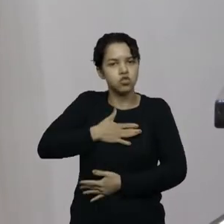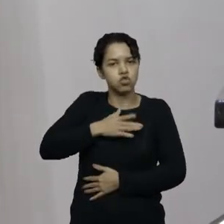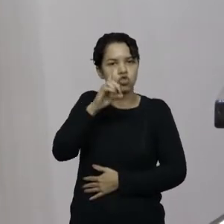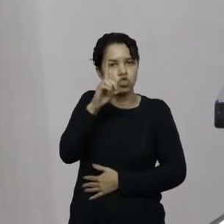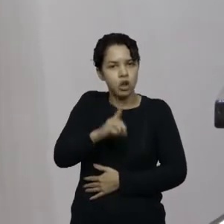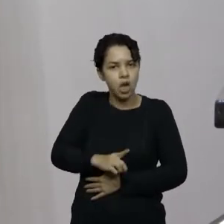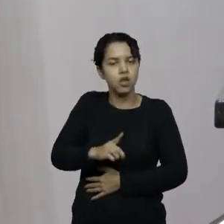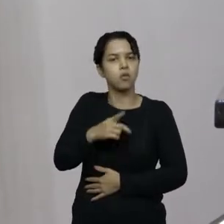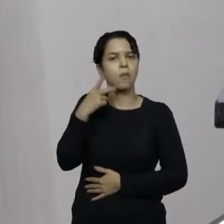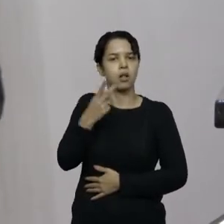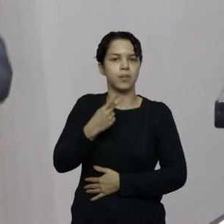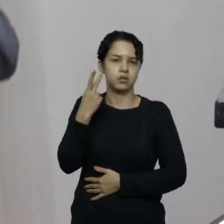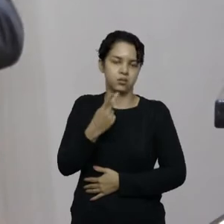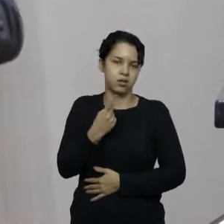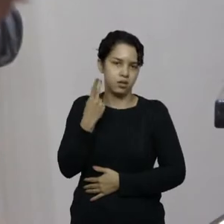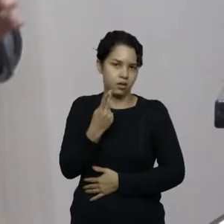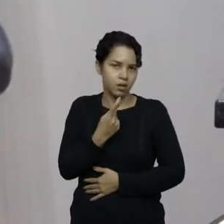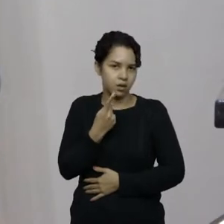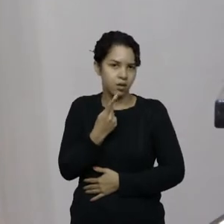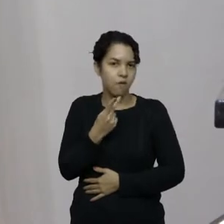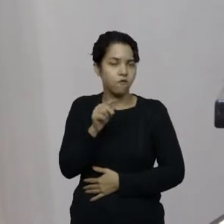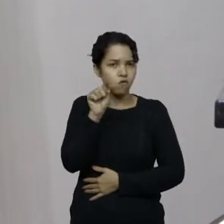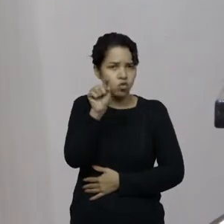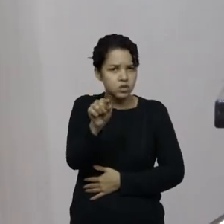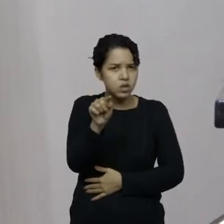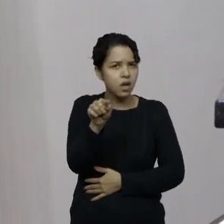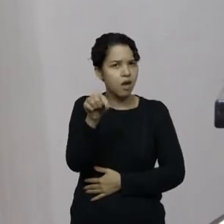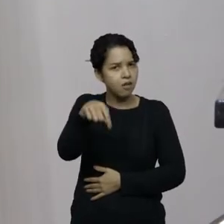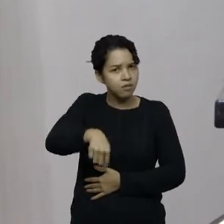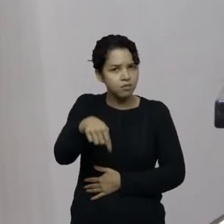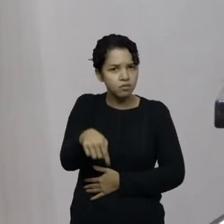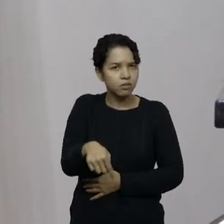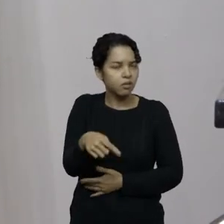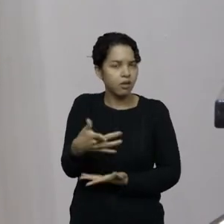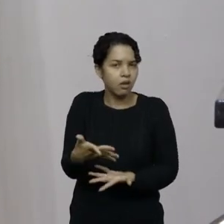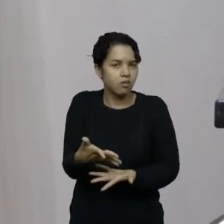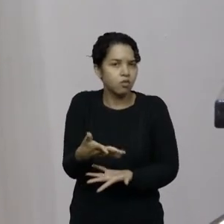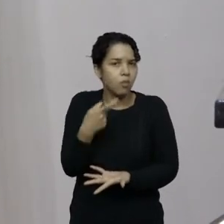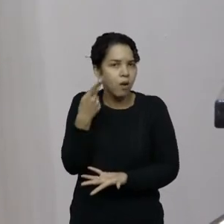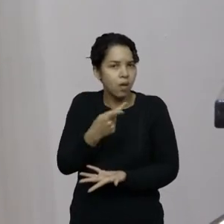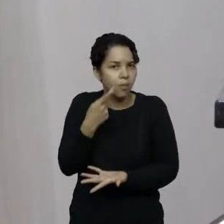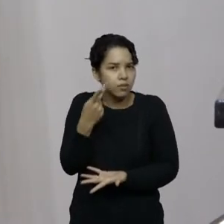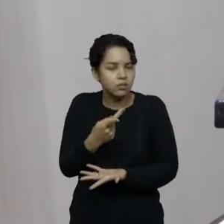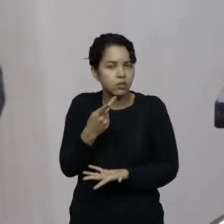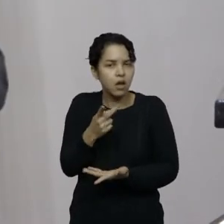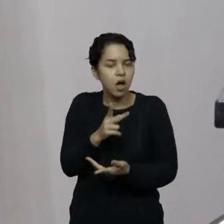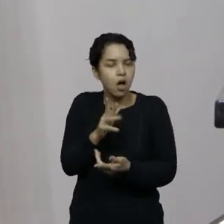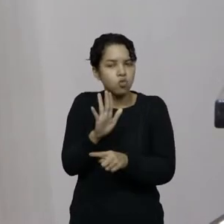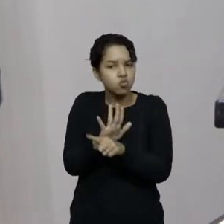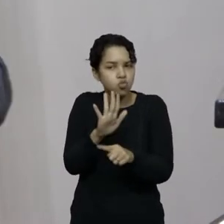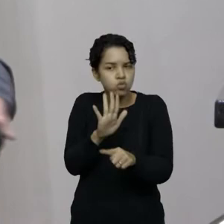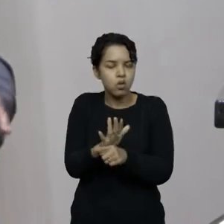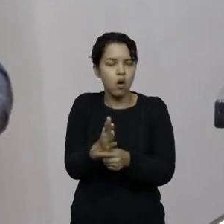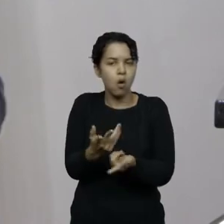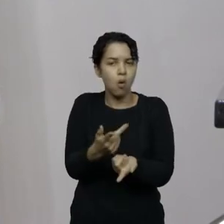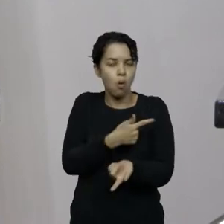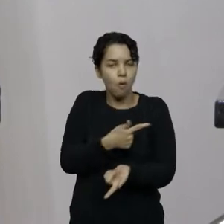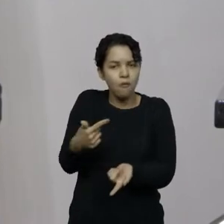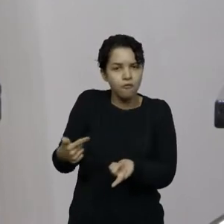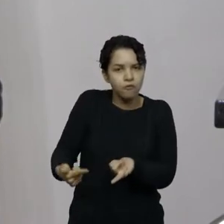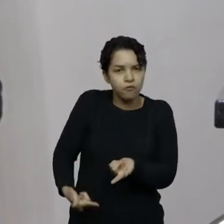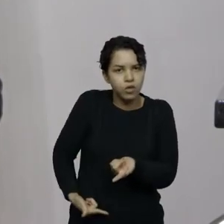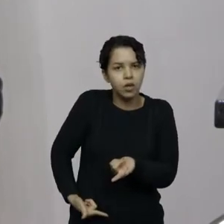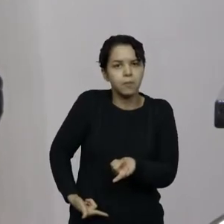parlamentar senhor aqui dentro tem sido um parlamentar que tem ajudado o governo aprovar porque